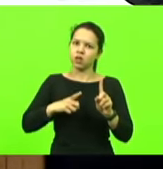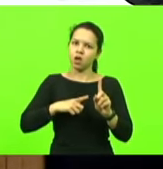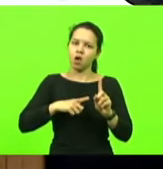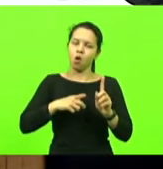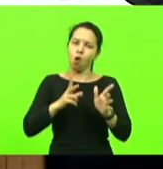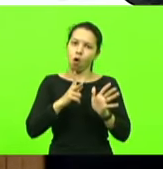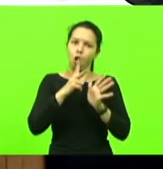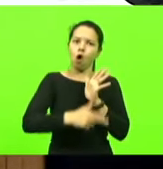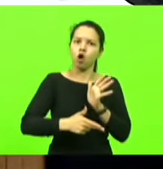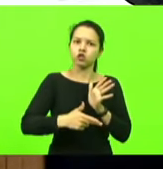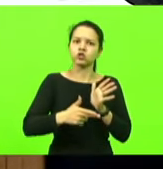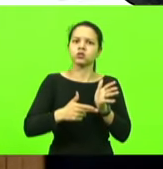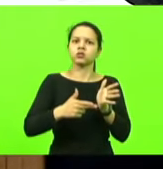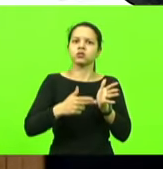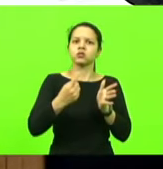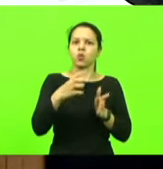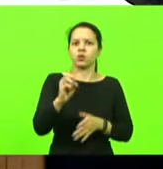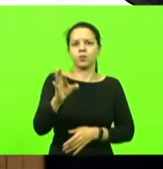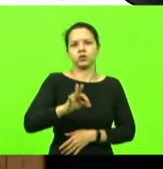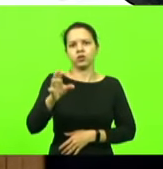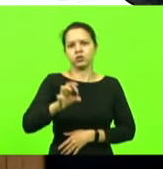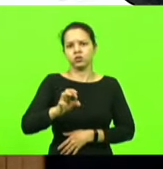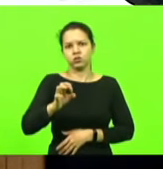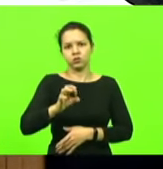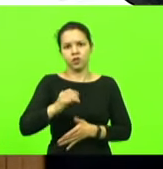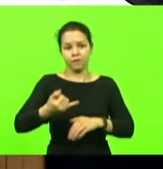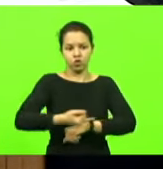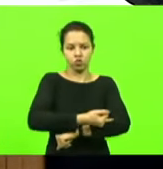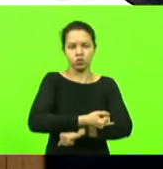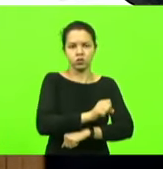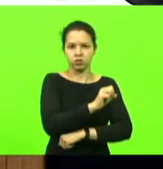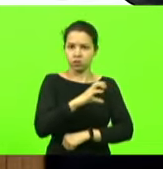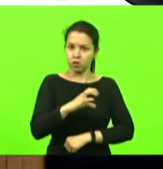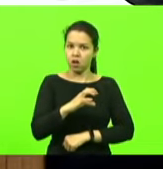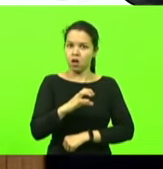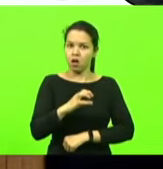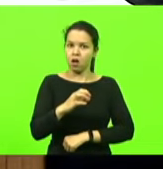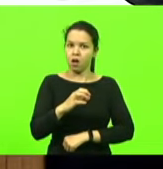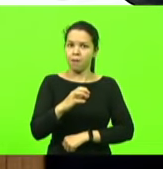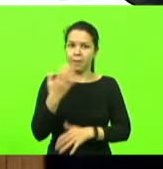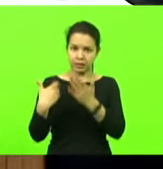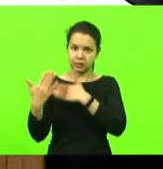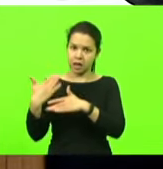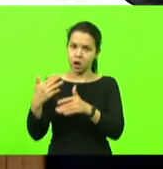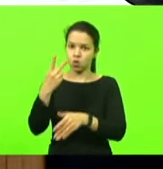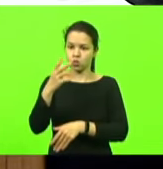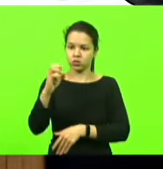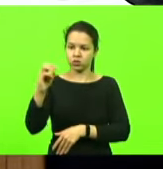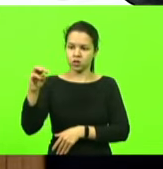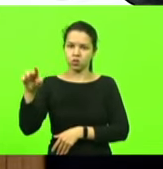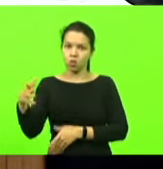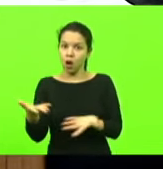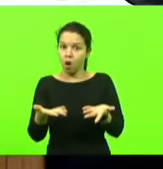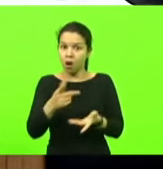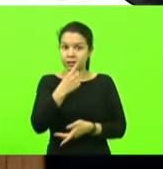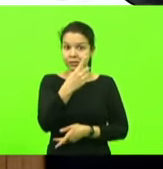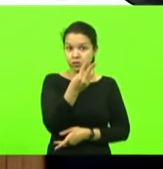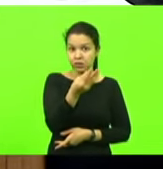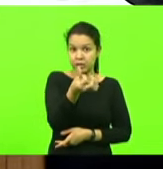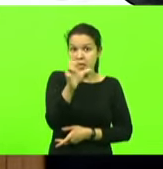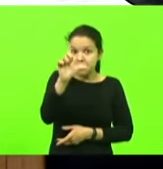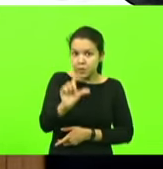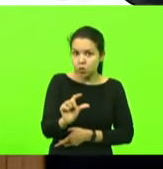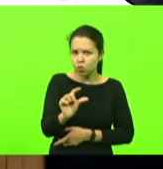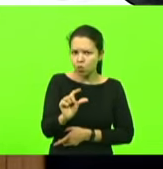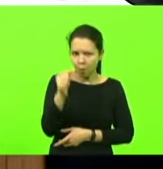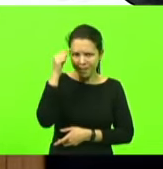orçamento de infraestrutura para Santa Catarina. Nós tínhamos aí uma previsão de 200 e poucos milhões, estamos com 136 milhões, e acharmos que isso está